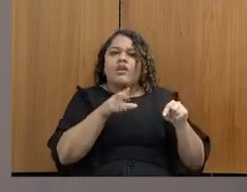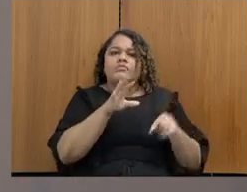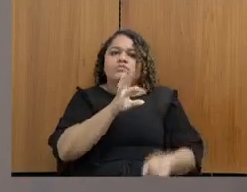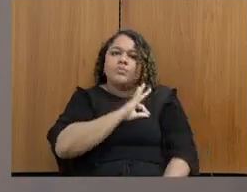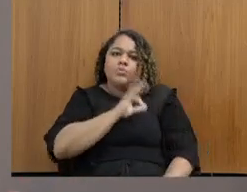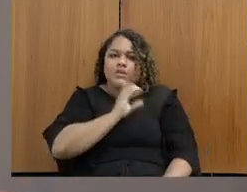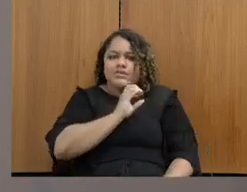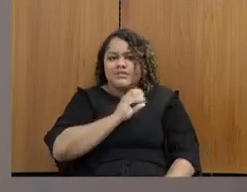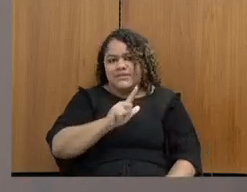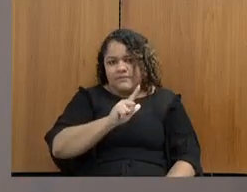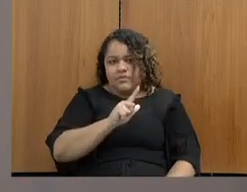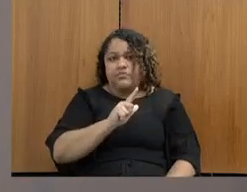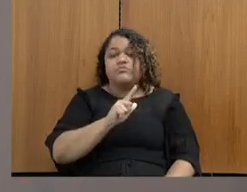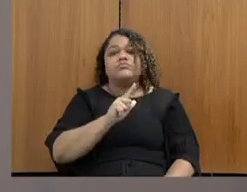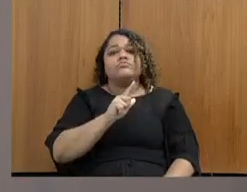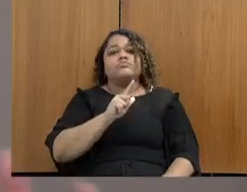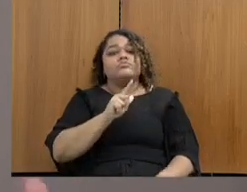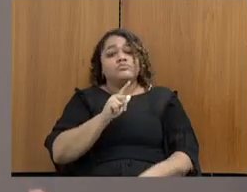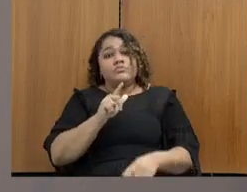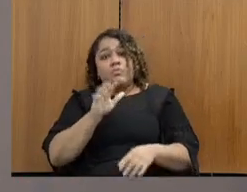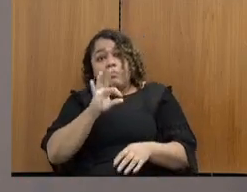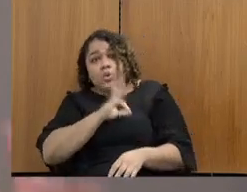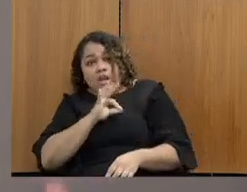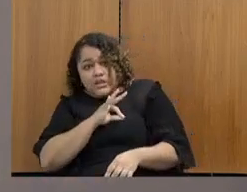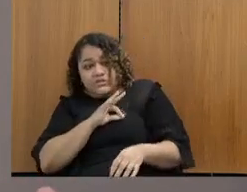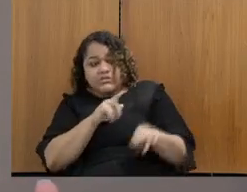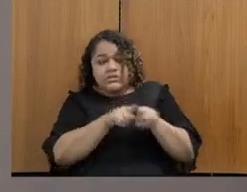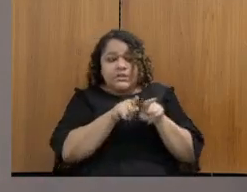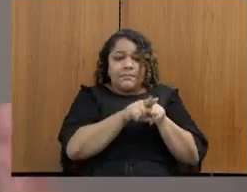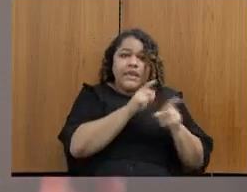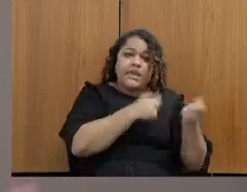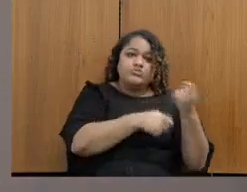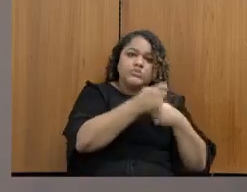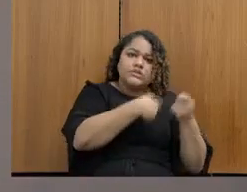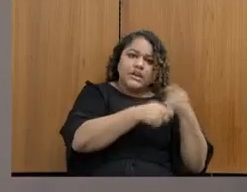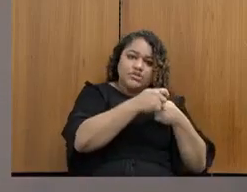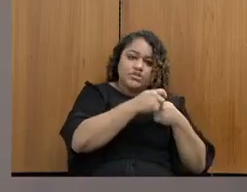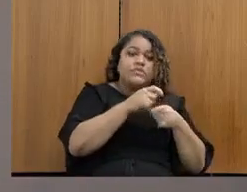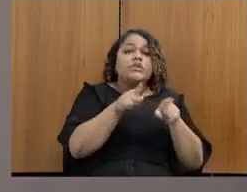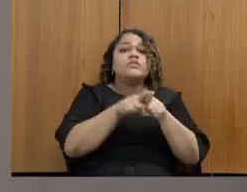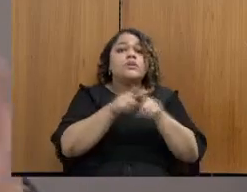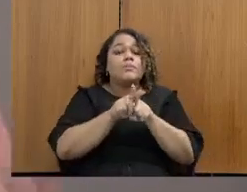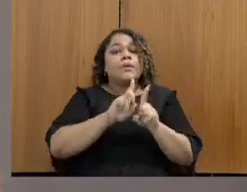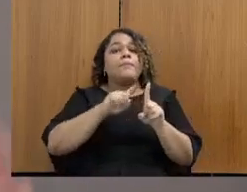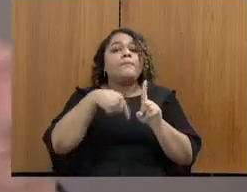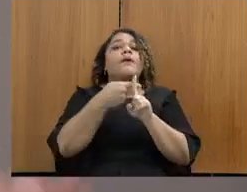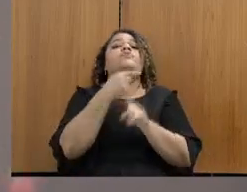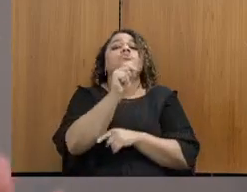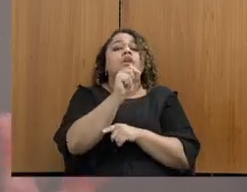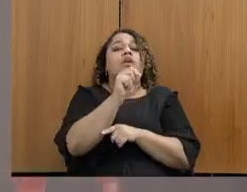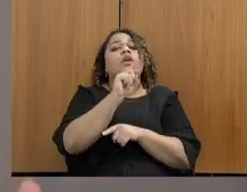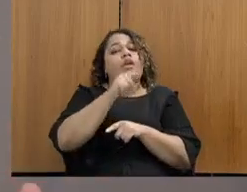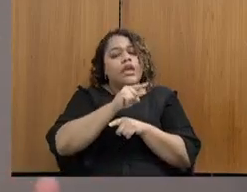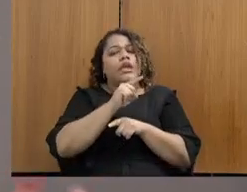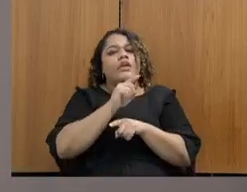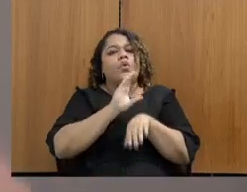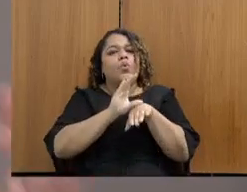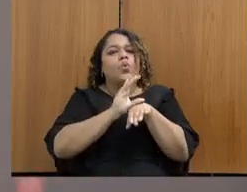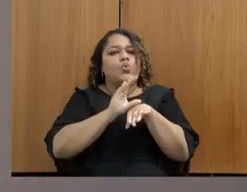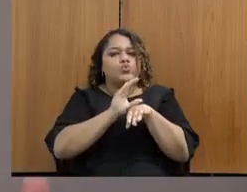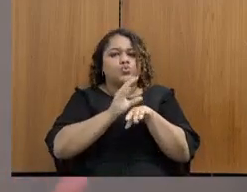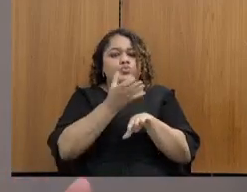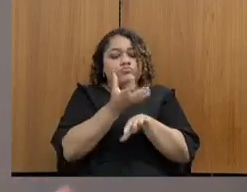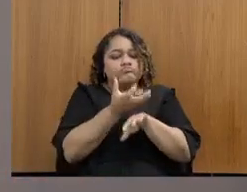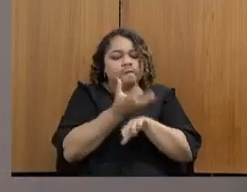policial contra o quadro administrativo e mais do que isso alguns cursos inclusive é que são matérias relevantes de